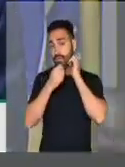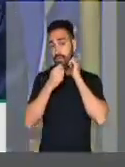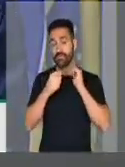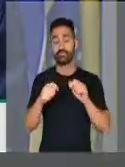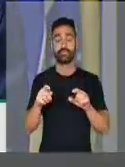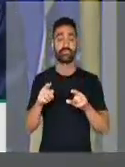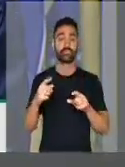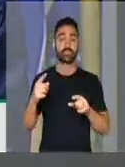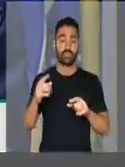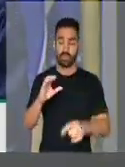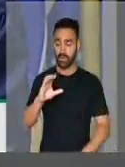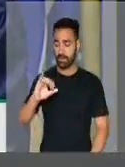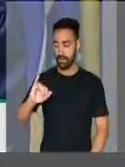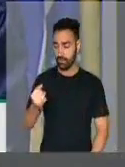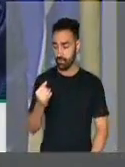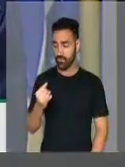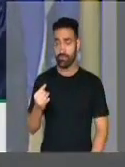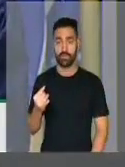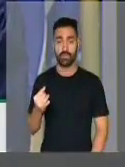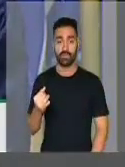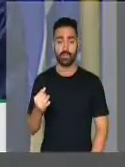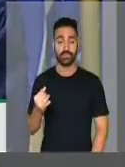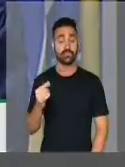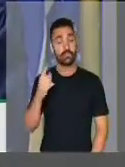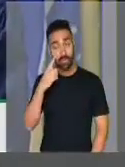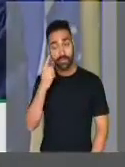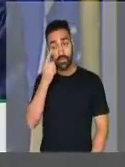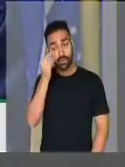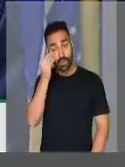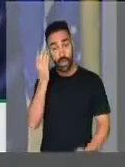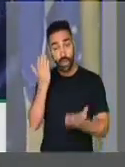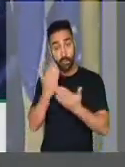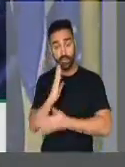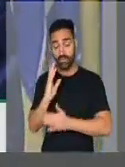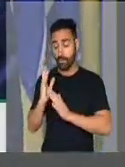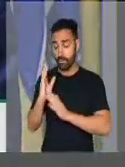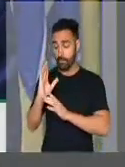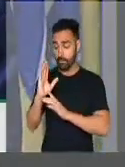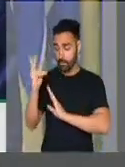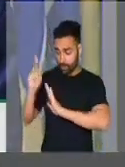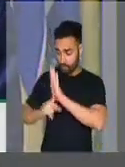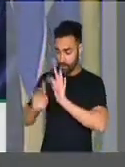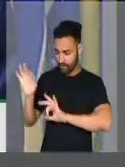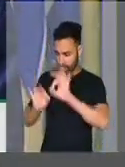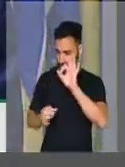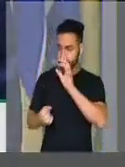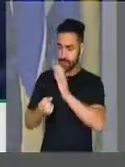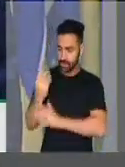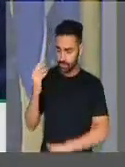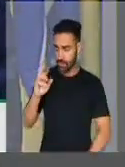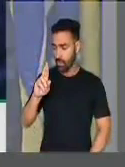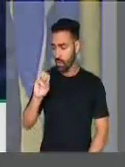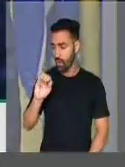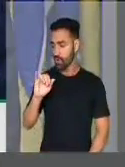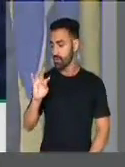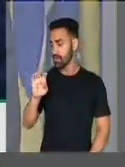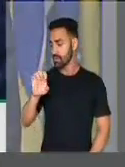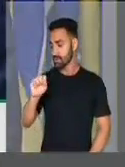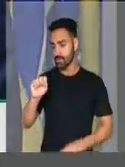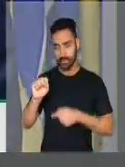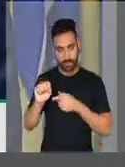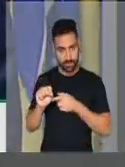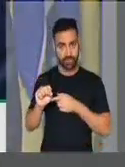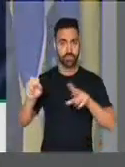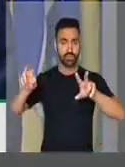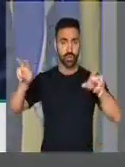de Constituição e Justiça, o mais rápido possível, a aprovar esse projeto de criação dos royalties sobre